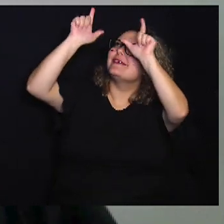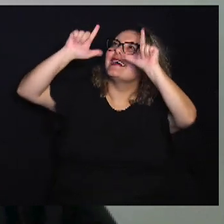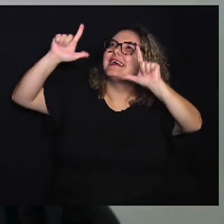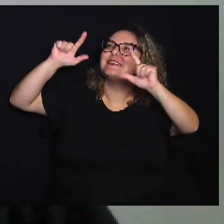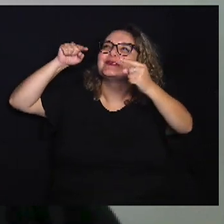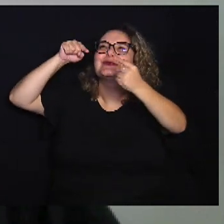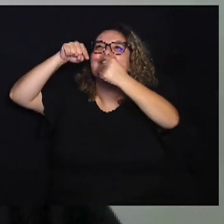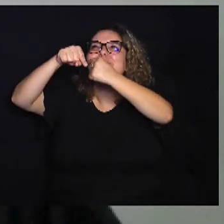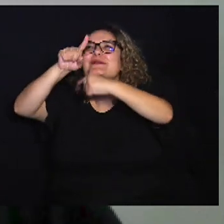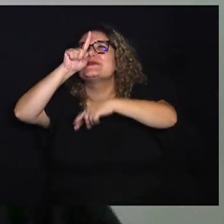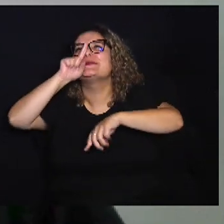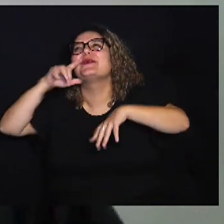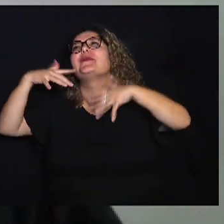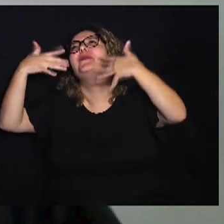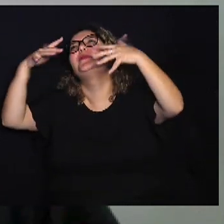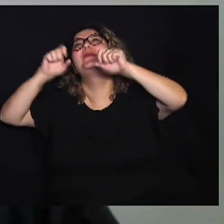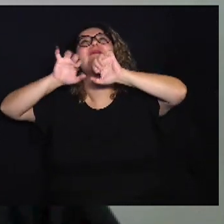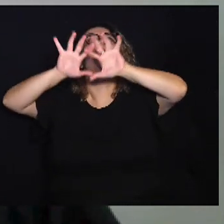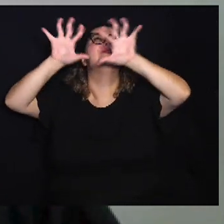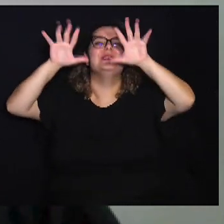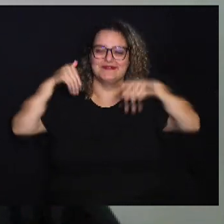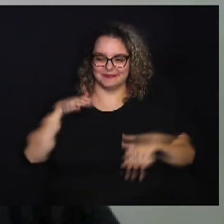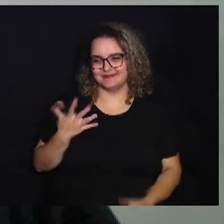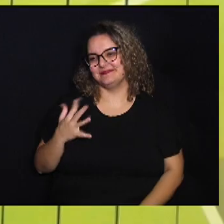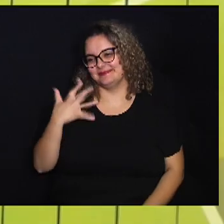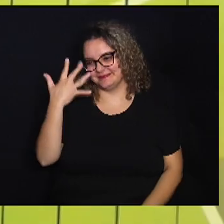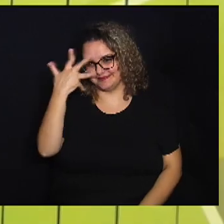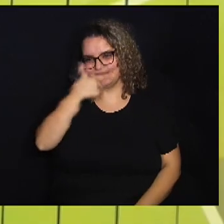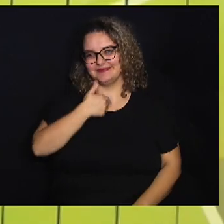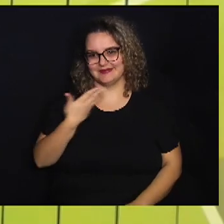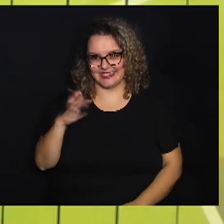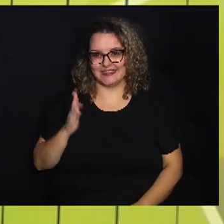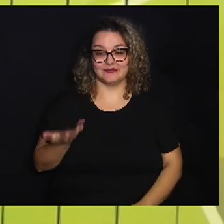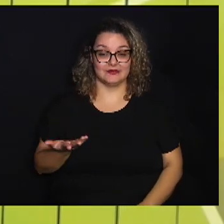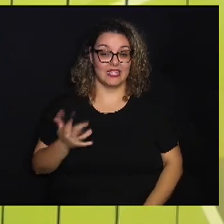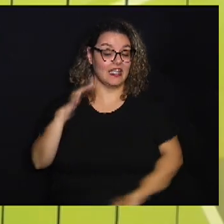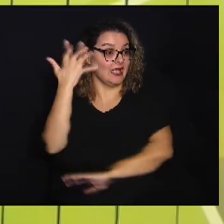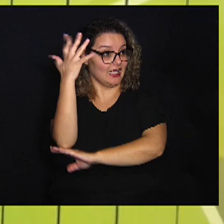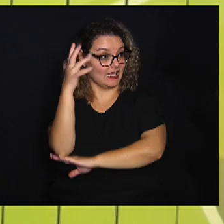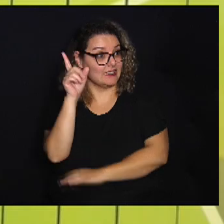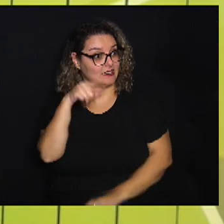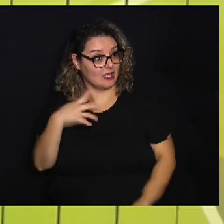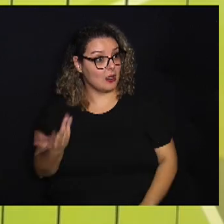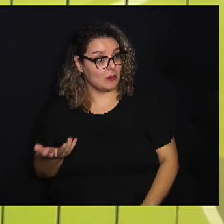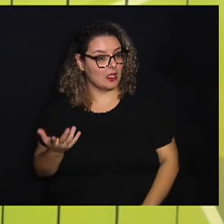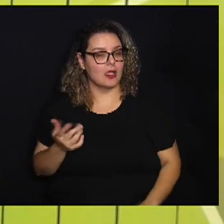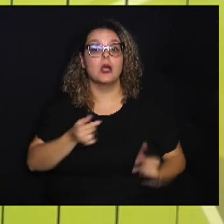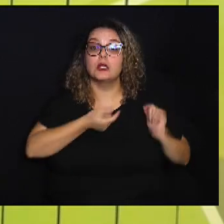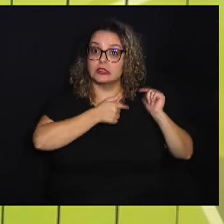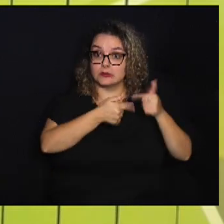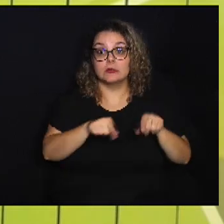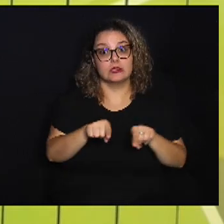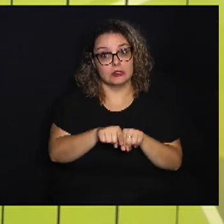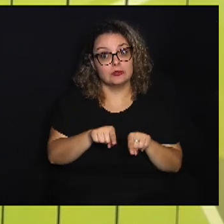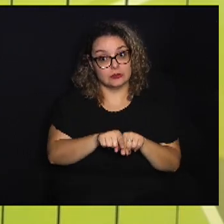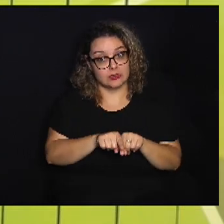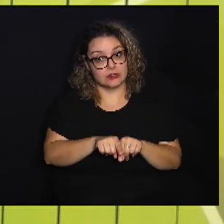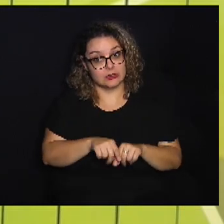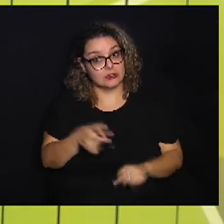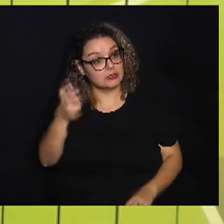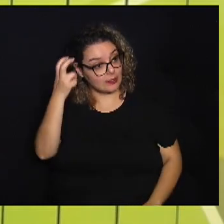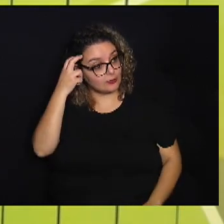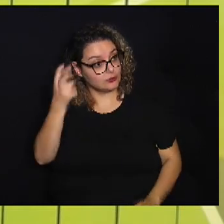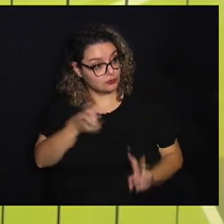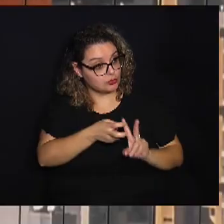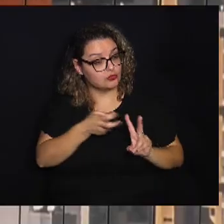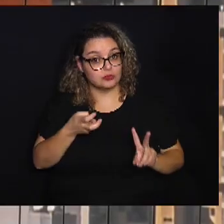e ele se destaca mais ainda. E essa árvore é uma árvore muito tradicional também na cultura indígena, né?